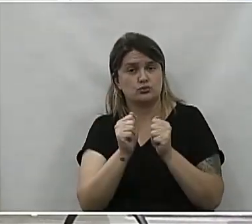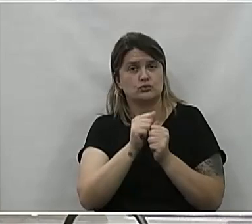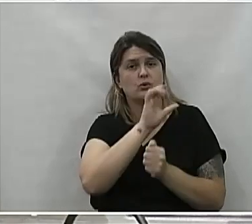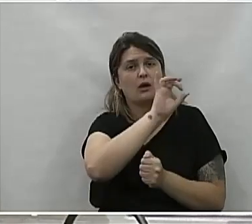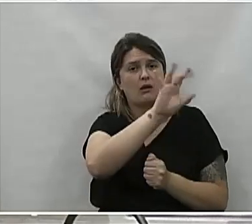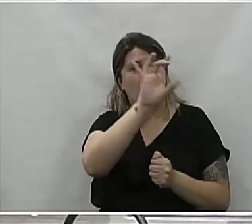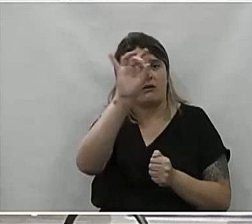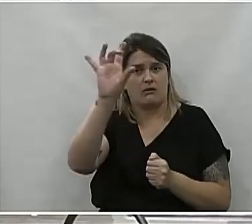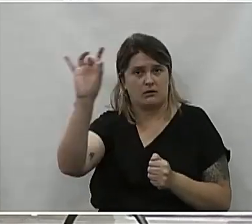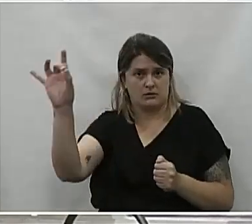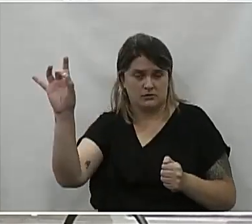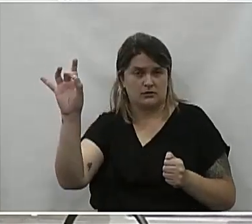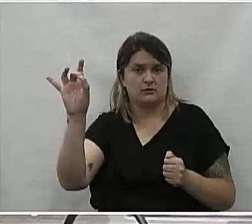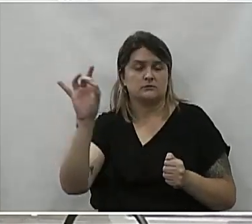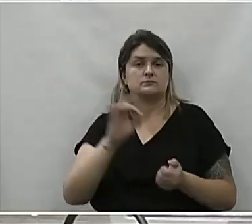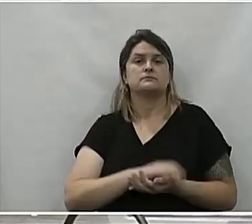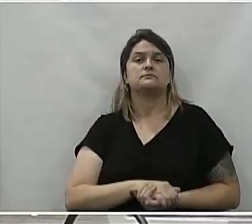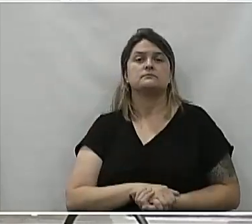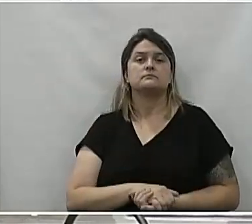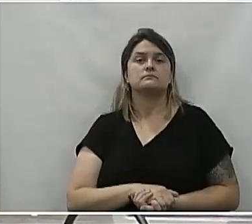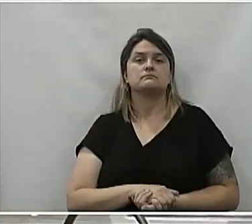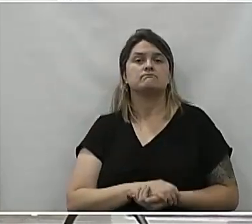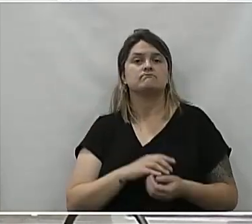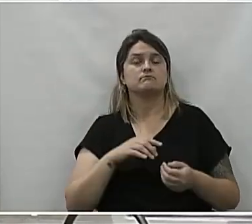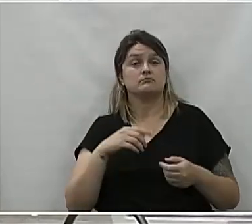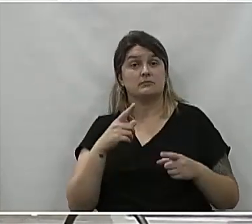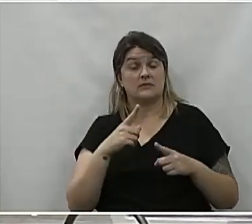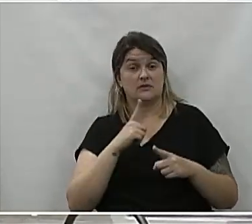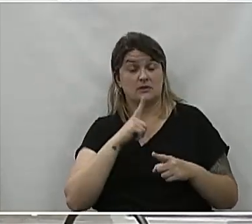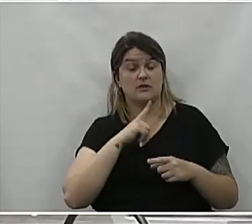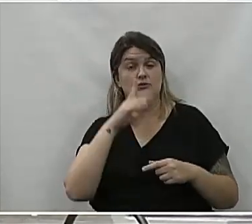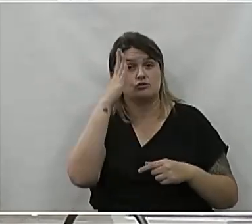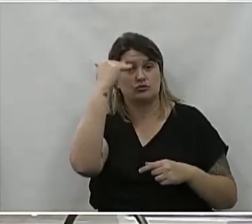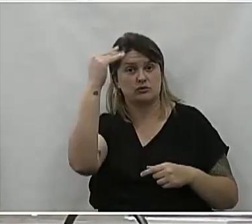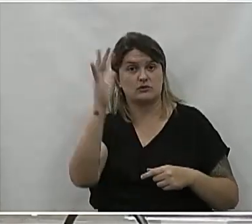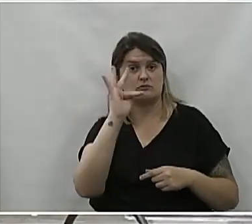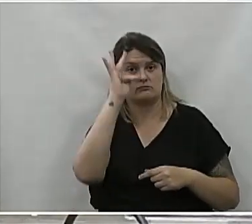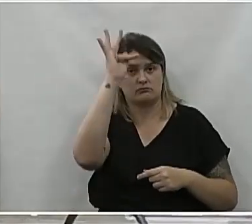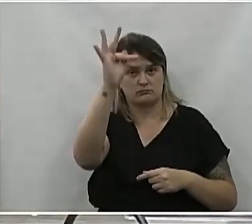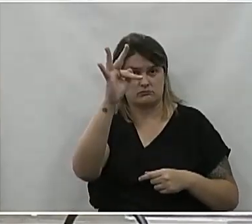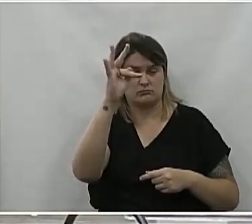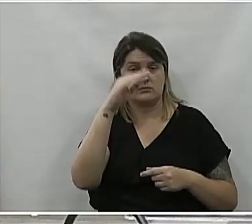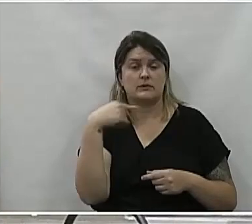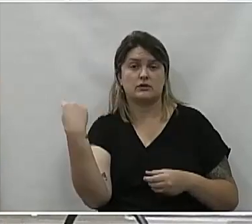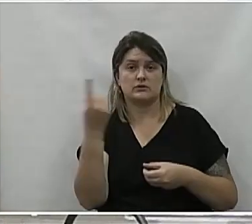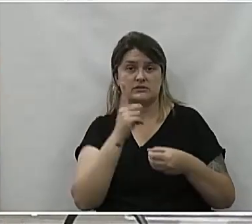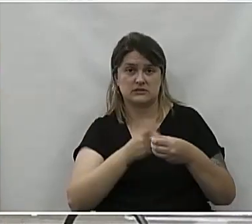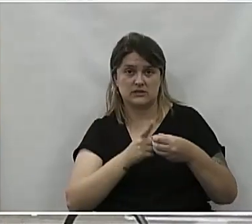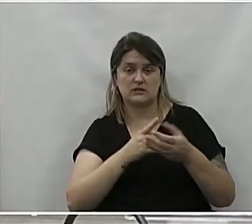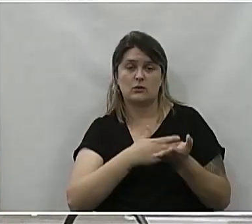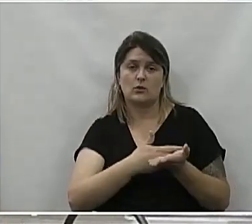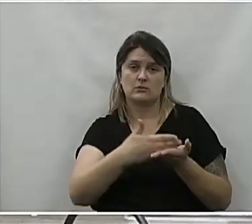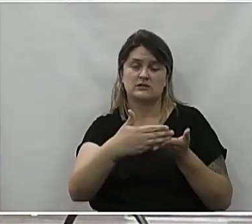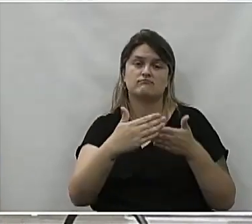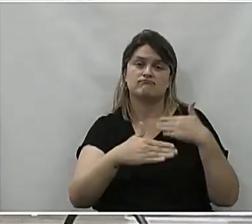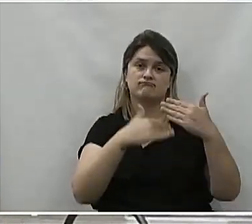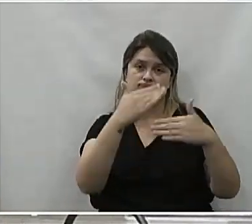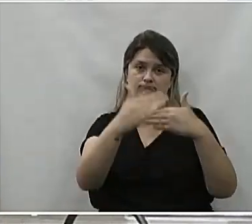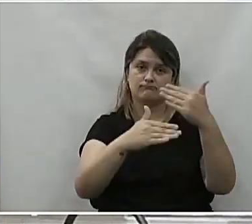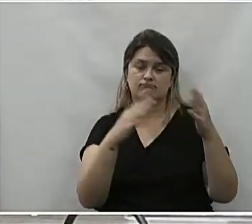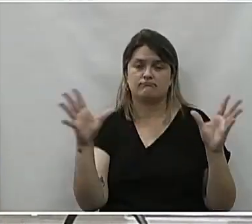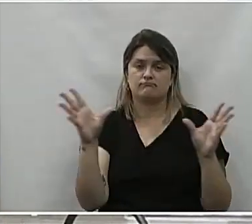cada setor De cada órgão Para que nós Venhamos ter Algo assertivo E é que a cidade Comece a andar